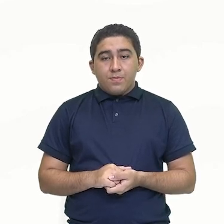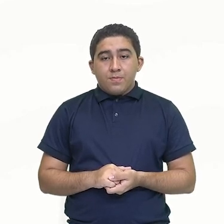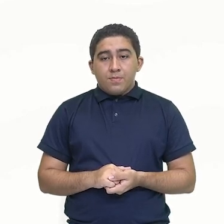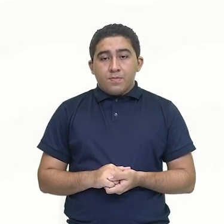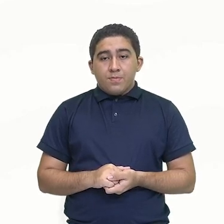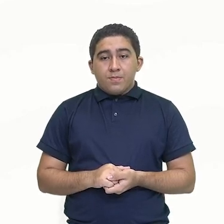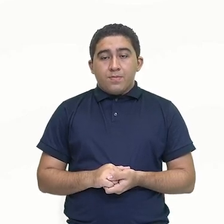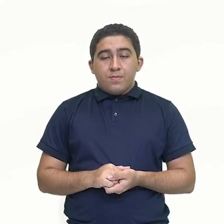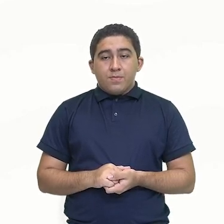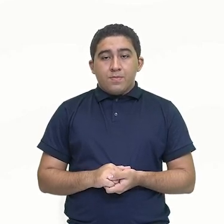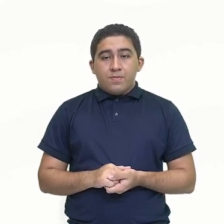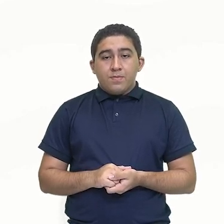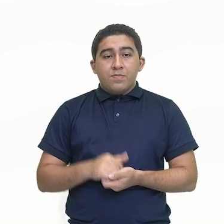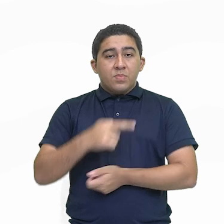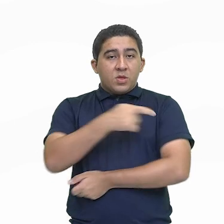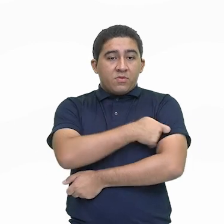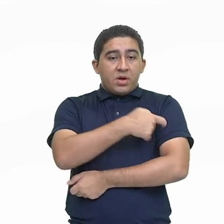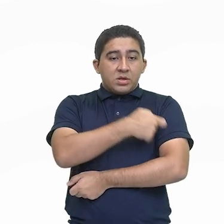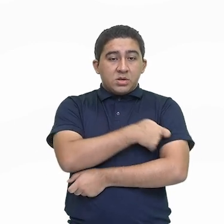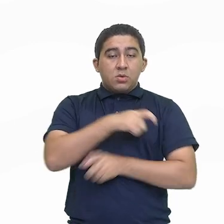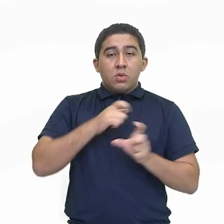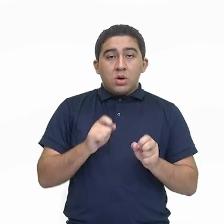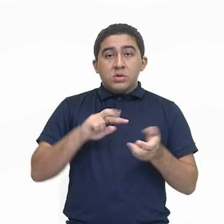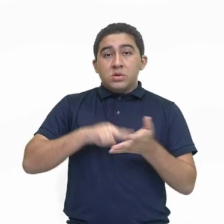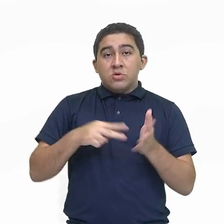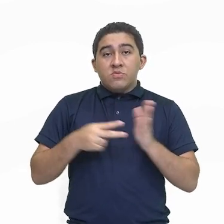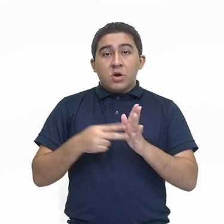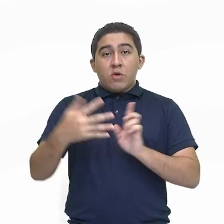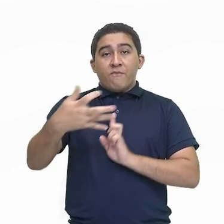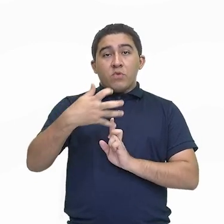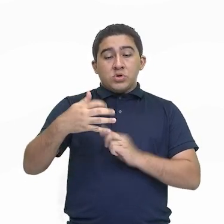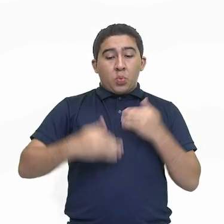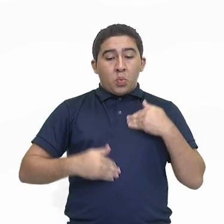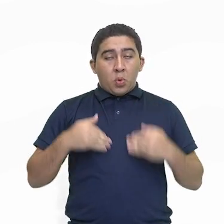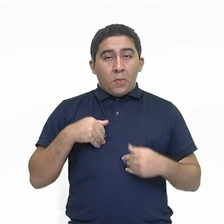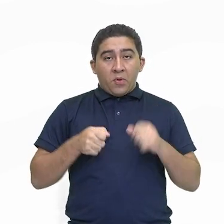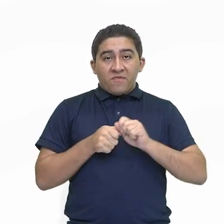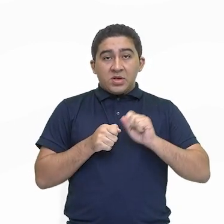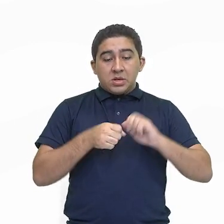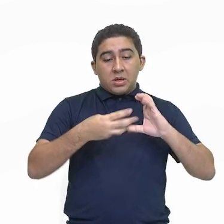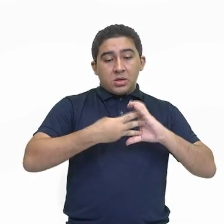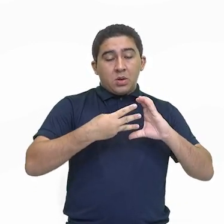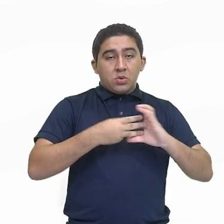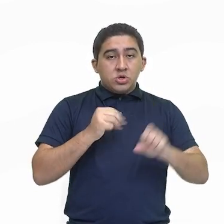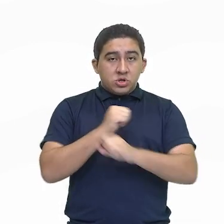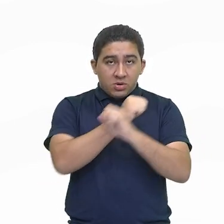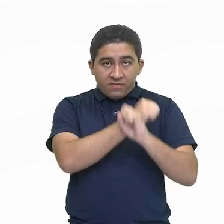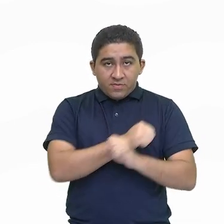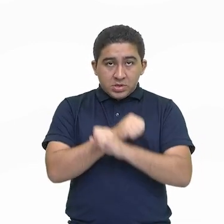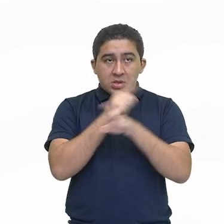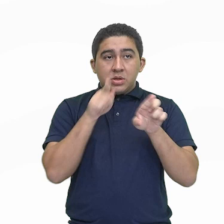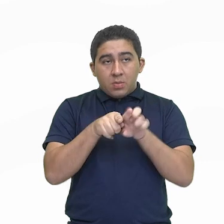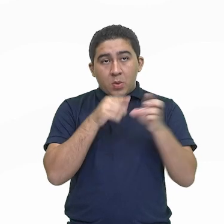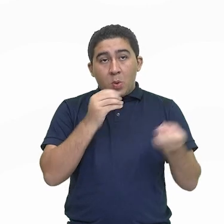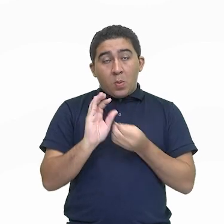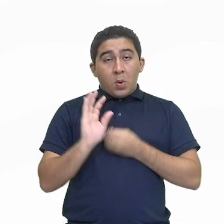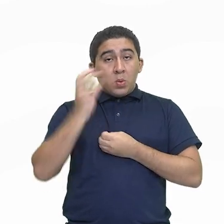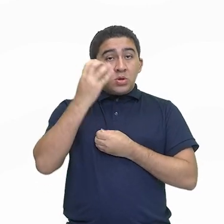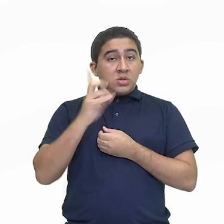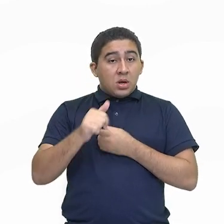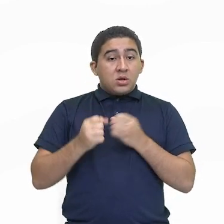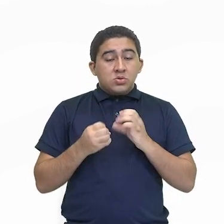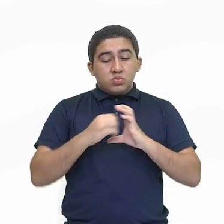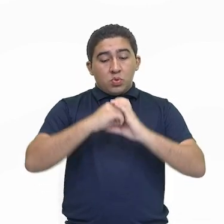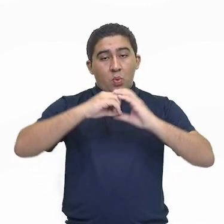promovem, né? As vacinas promovem a produção de anticorpos e a ativação dessas células de defesa que eu comentei agora sobre cada uma